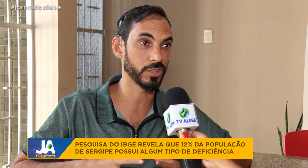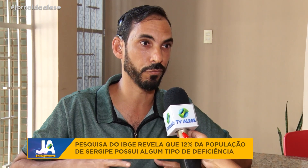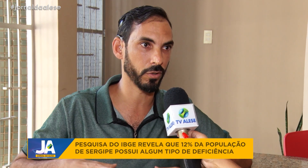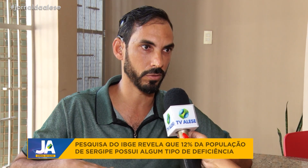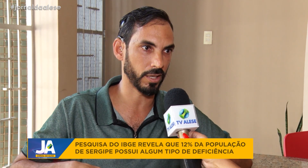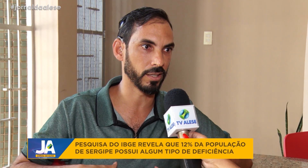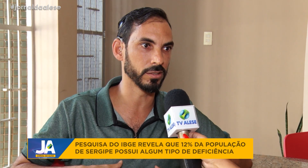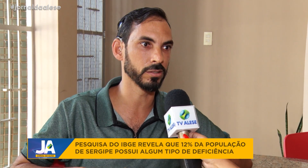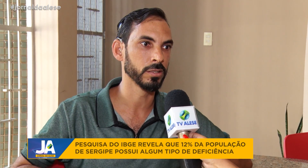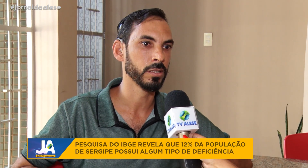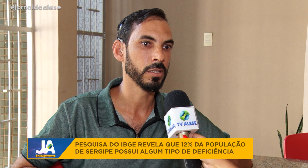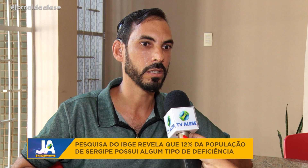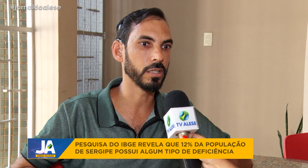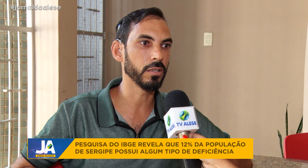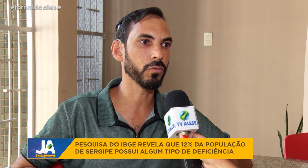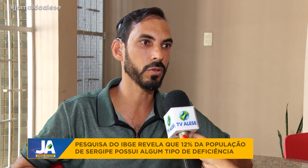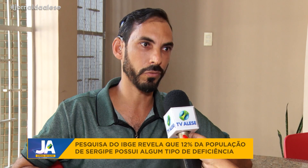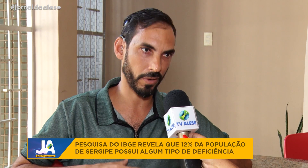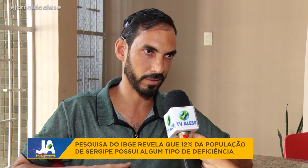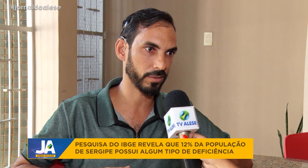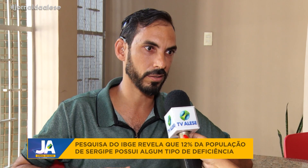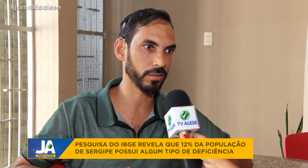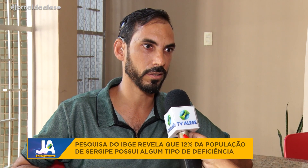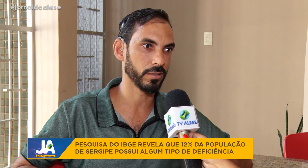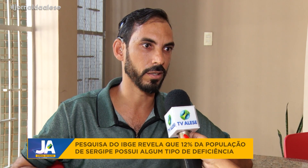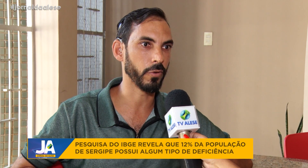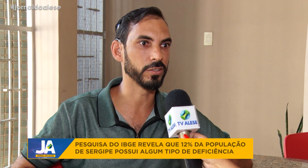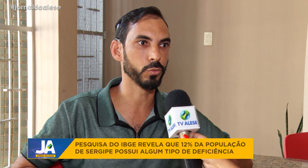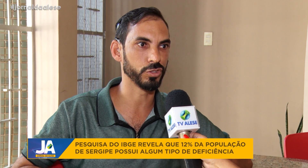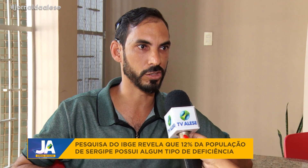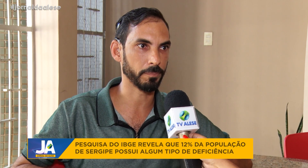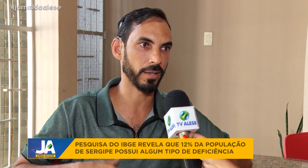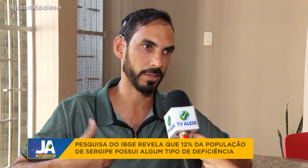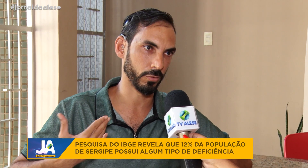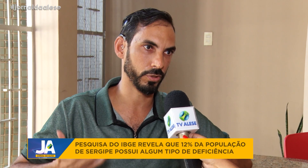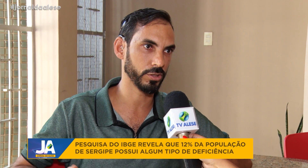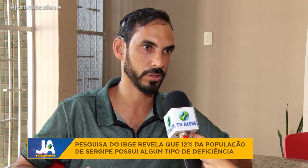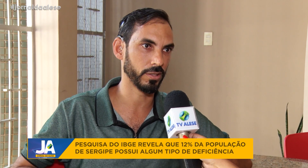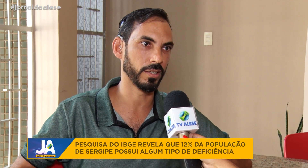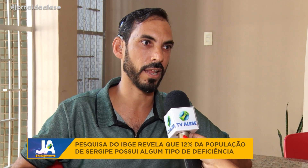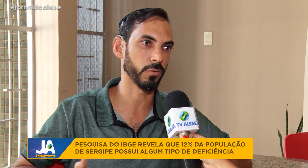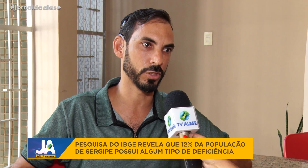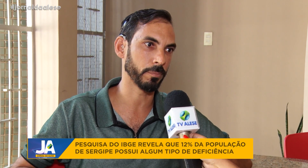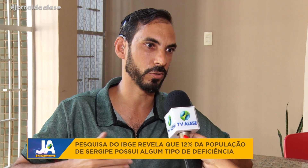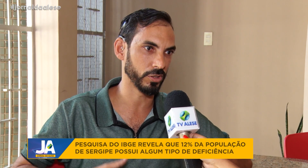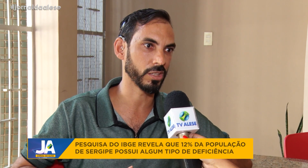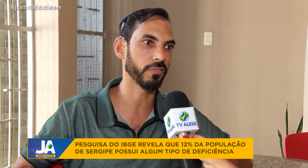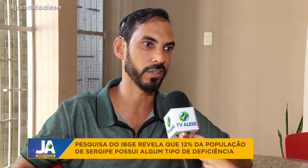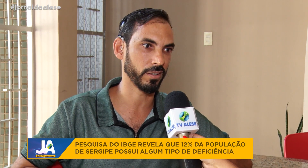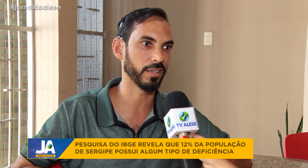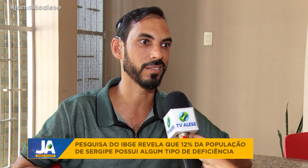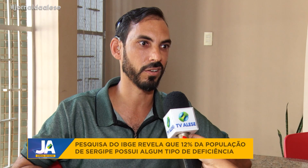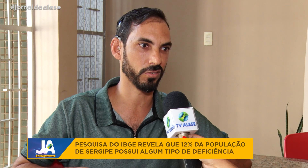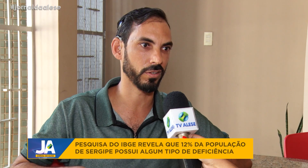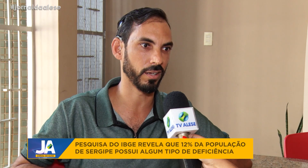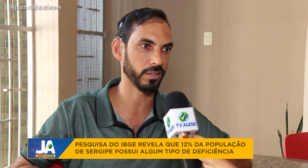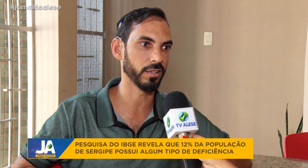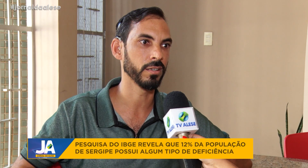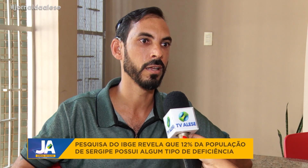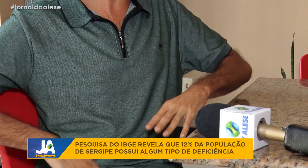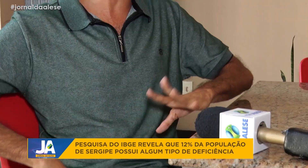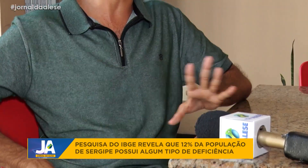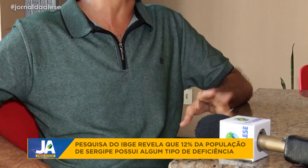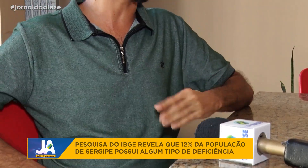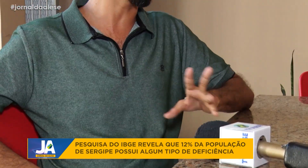são dificuldades que não são fáceis, não é do dia para a noite, nem da noite para o dia que vai ser solucionada,